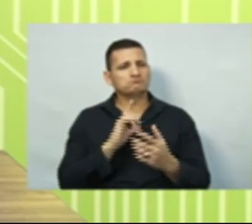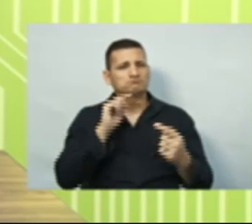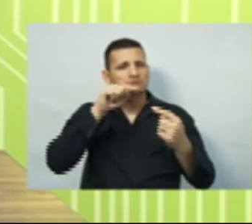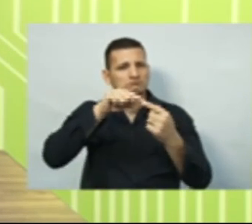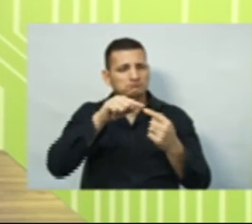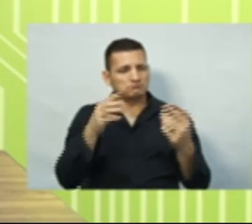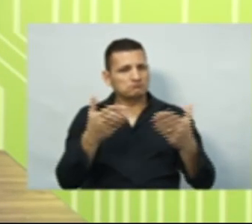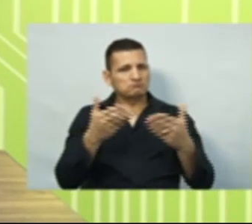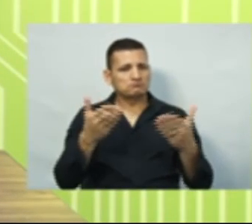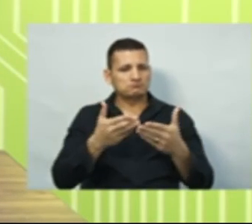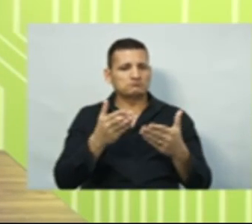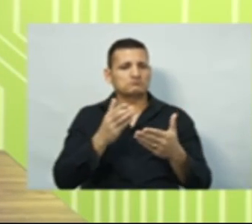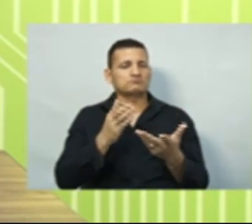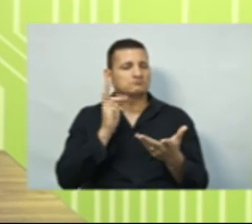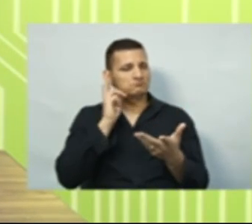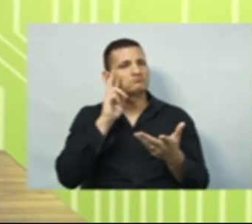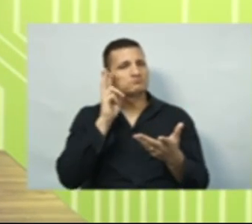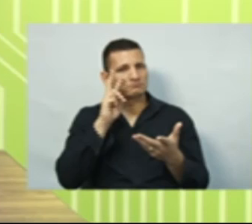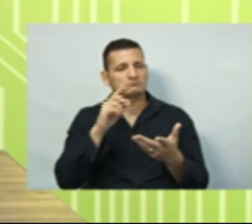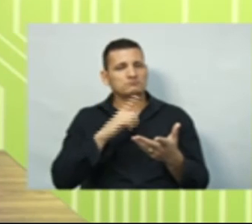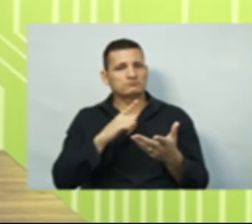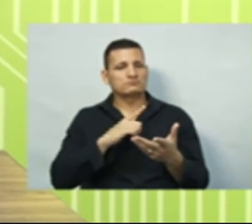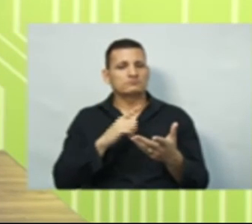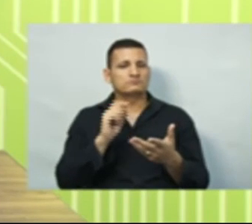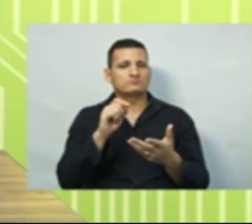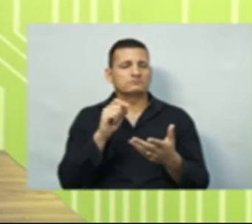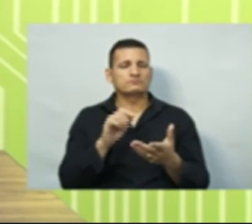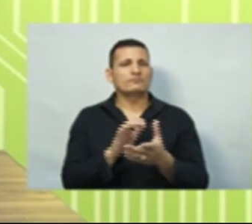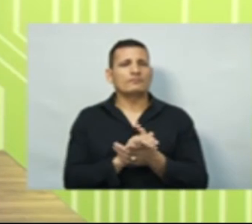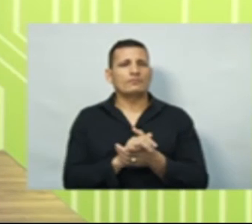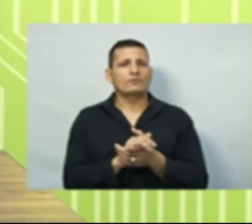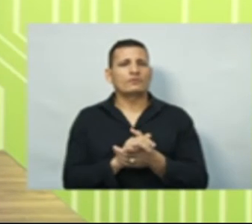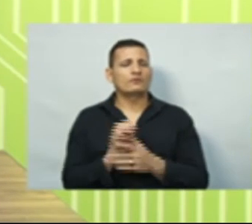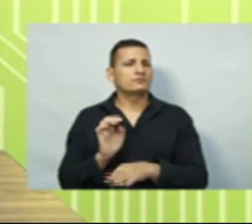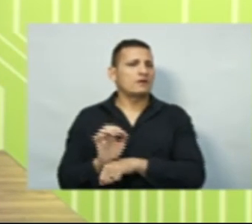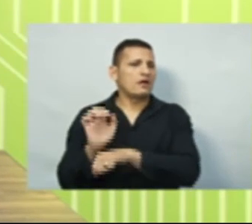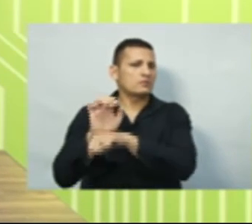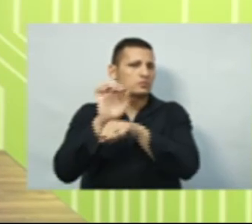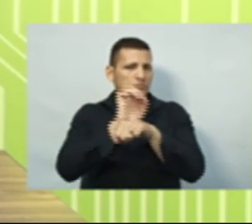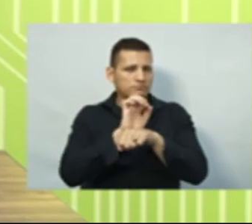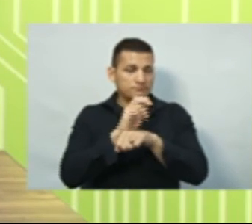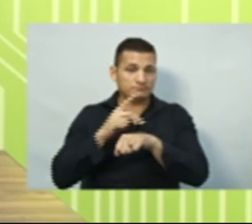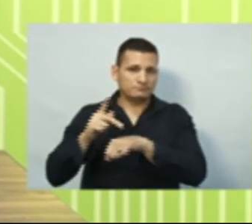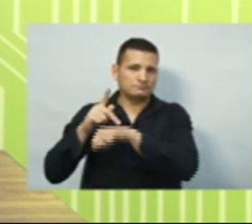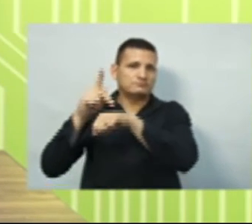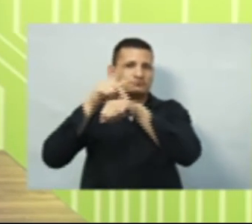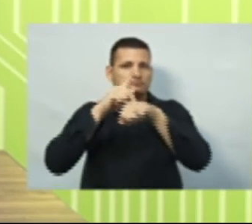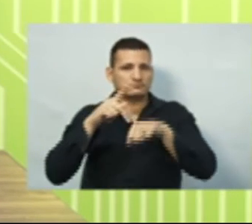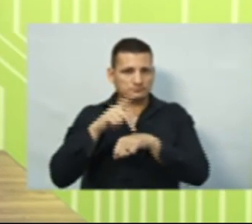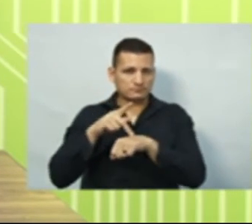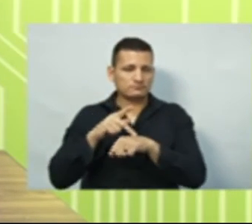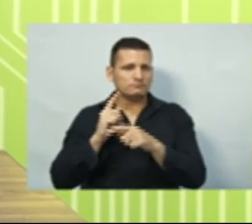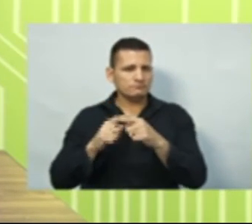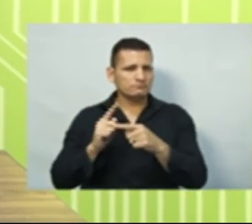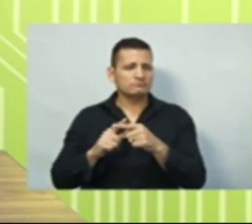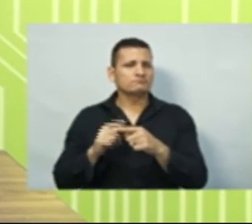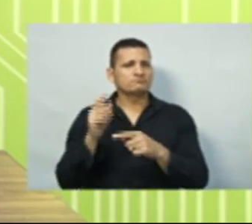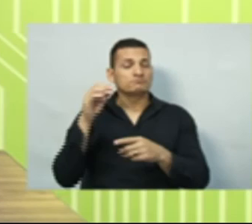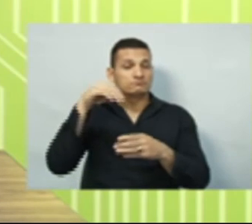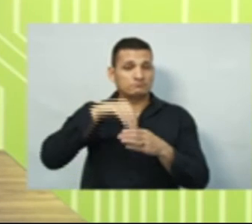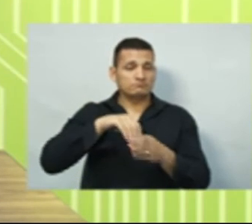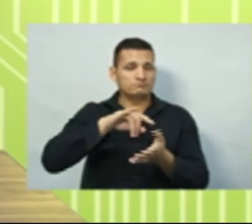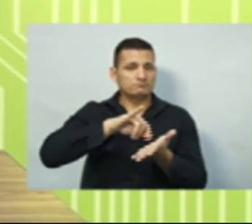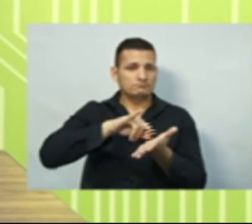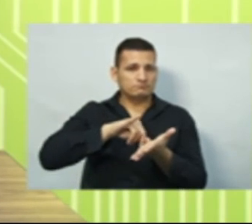momento histórico que o colega levantou, essa questão da formação dos Estados-nações, porque é a partir desse momento que depois, dentro do capitalismo, a